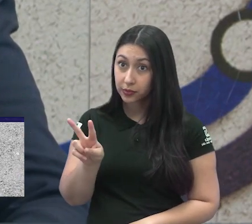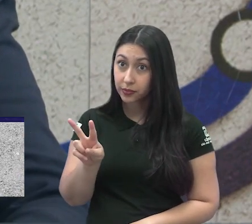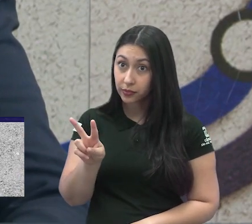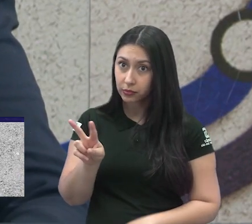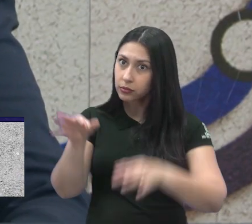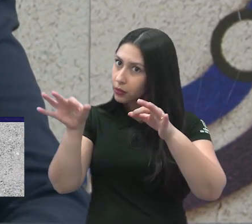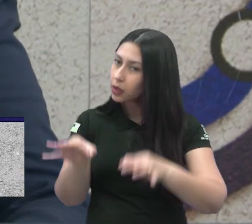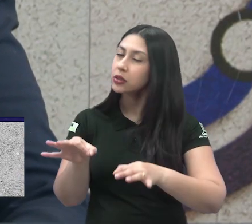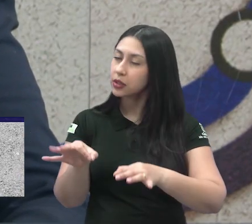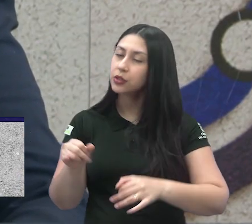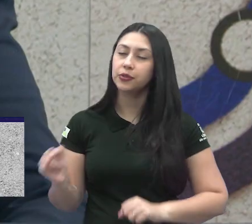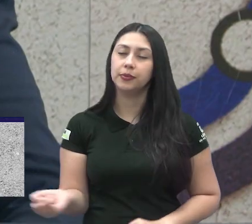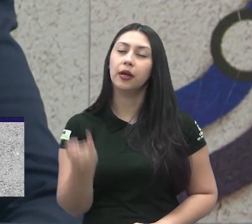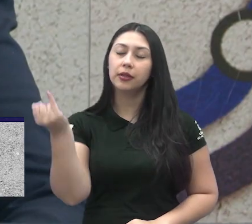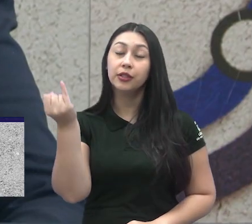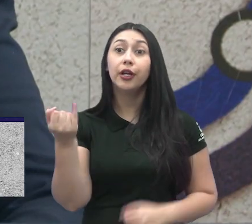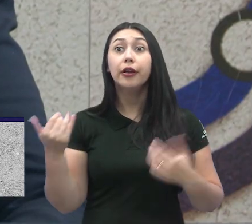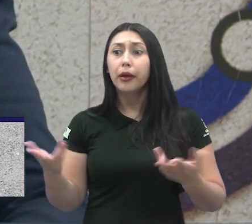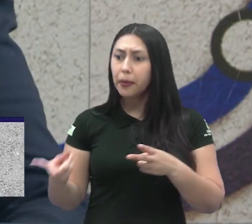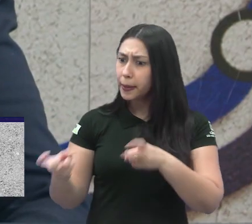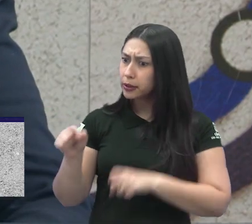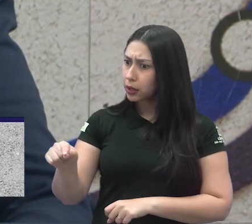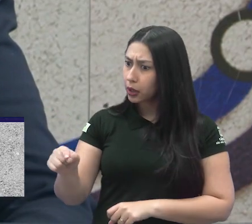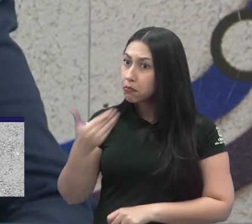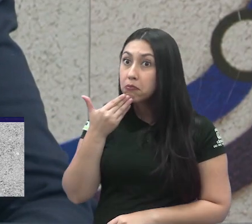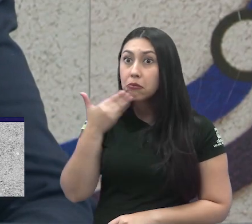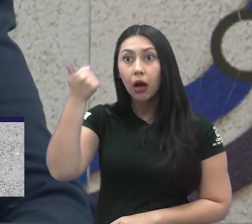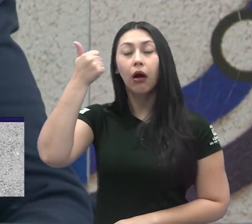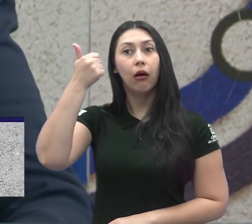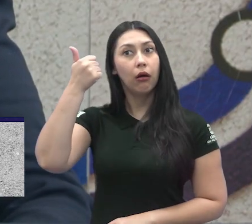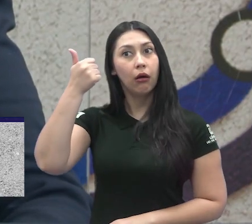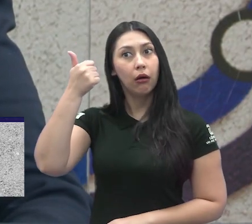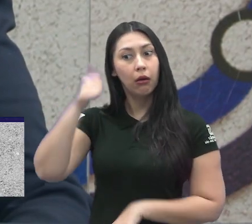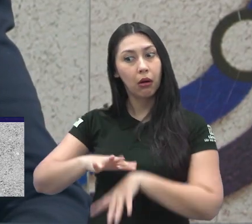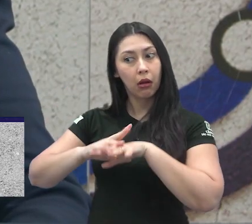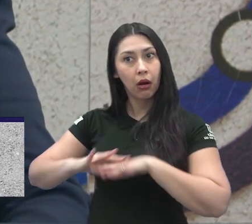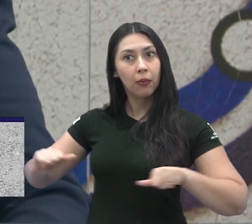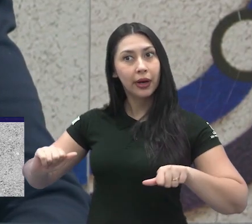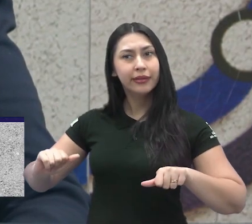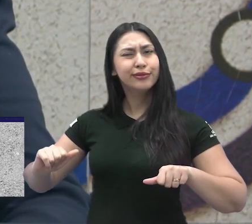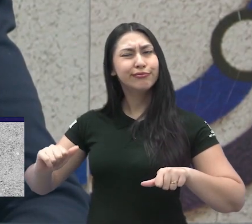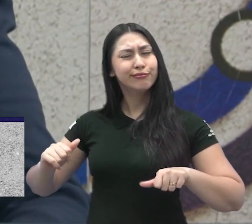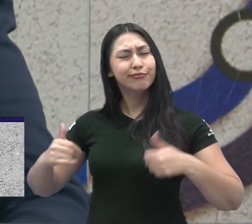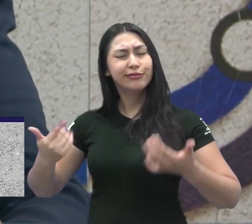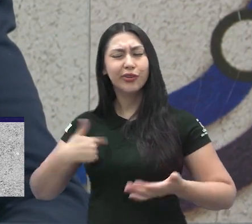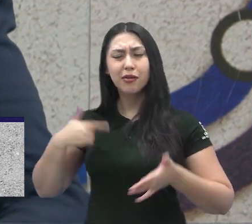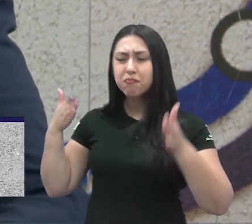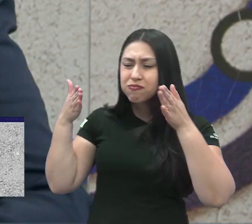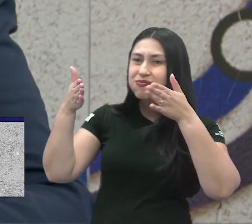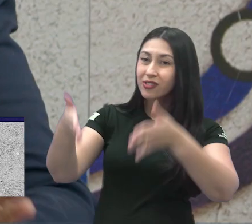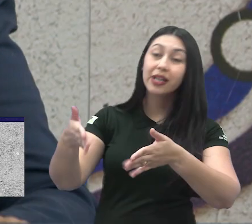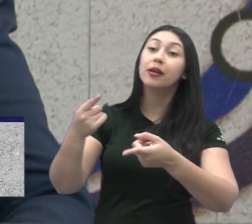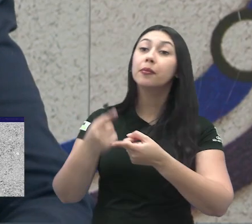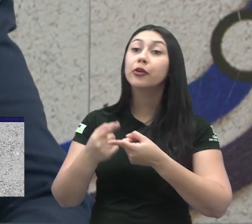certinho, né, que isso é muito importante, e ele melhorou muito. E aí eu acabei entrando nessa área pet, porque